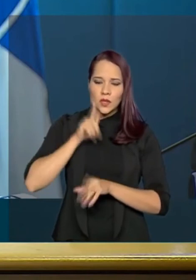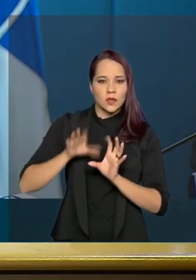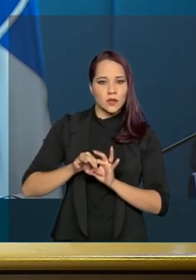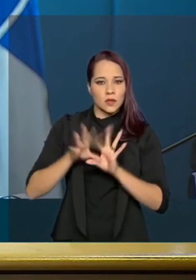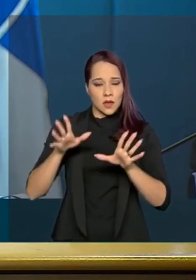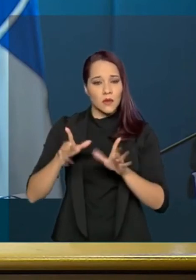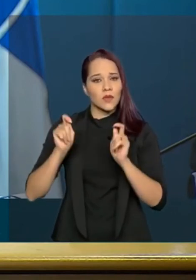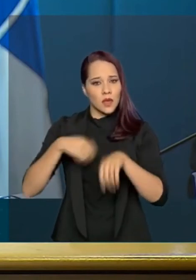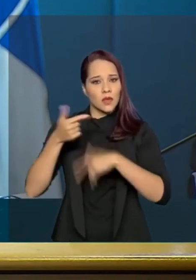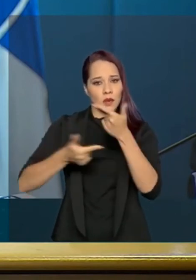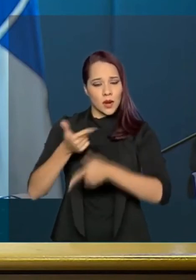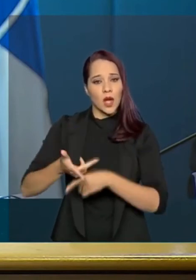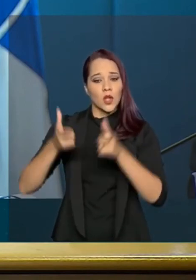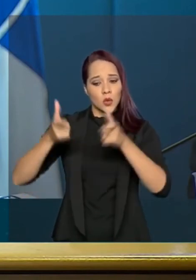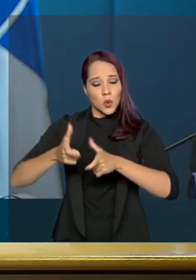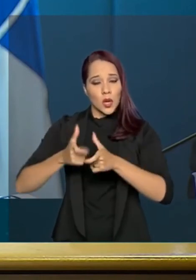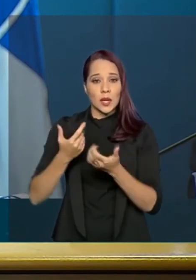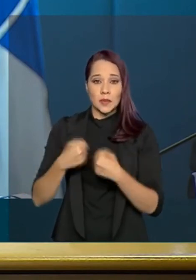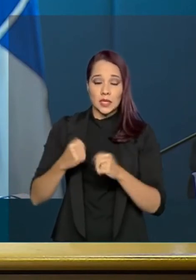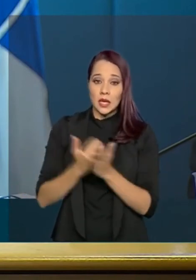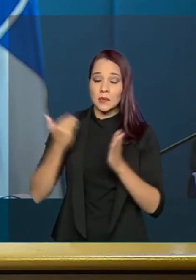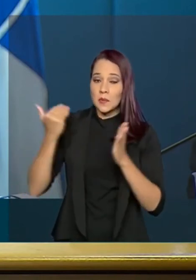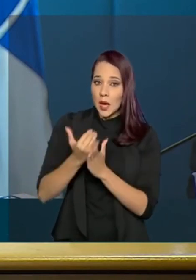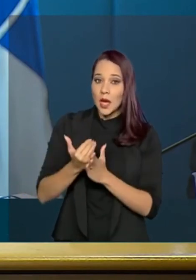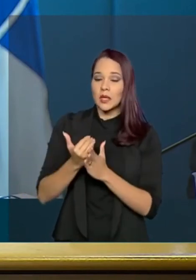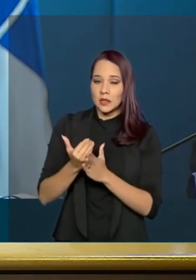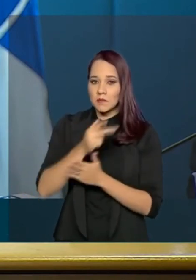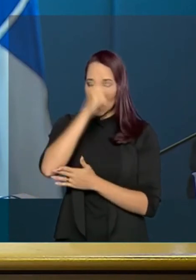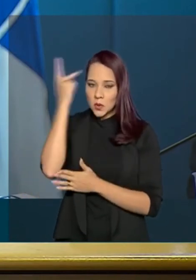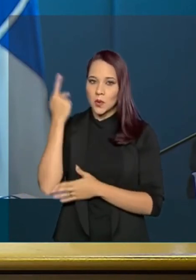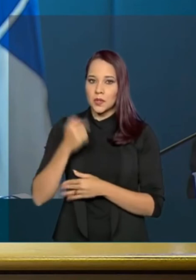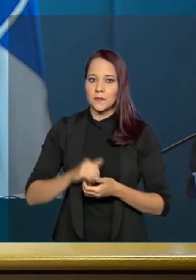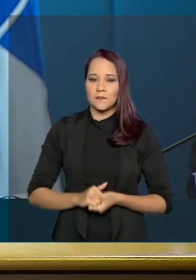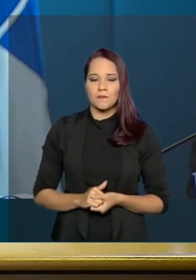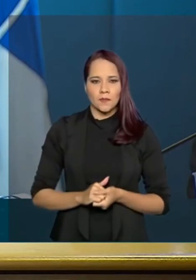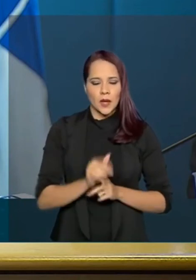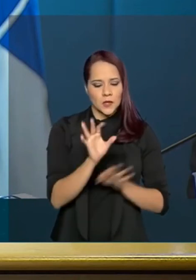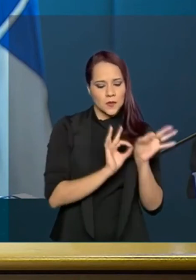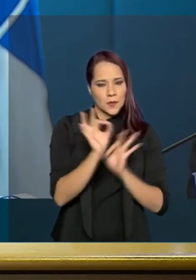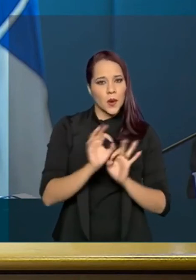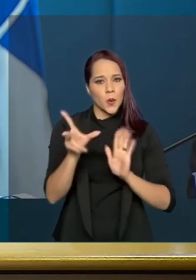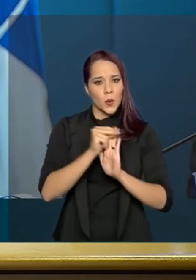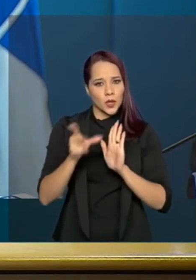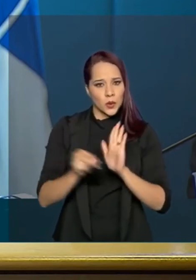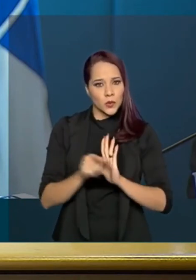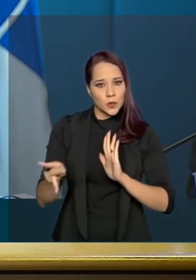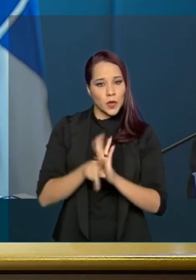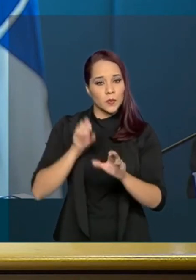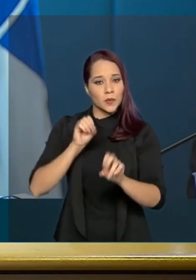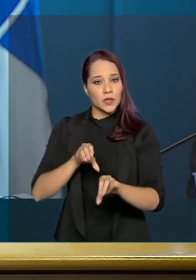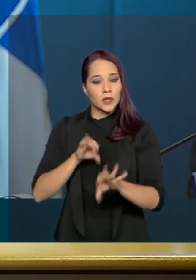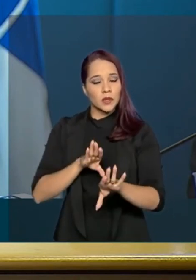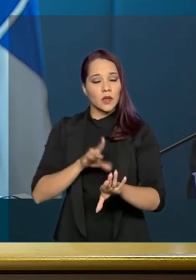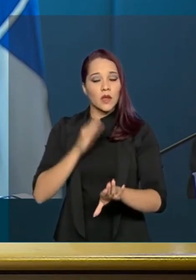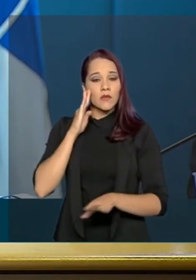fosse necessário o enfrentamento da doença. E nós preparamos diversos conteúdos educacionais visando também